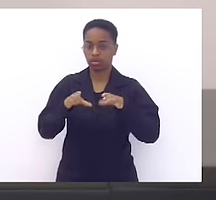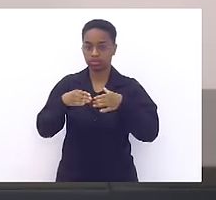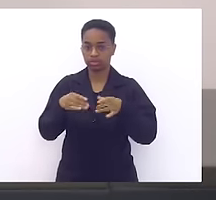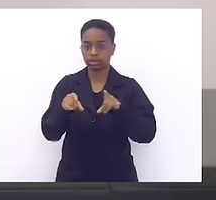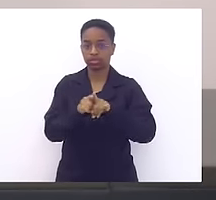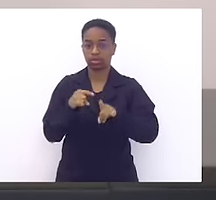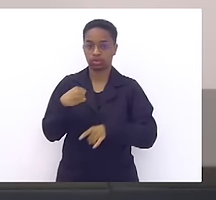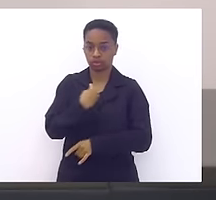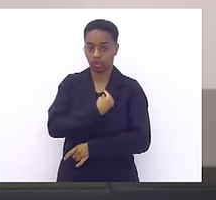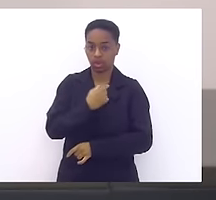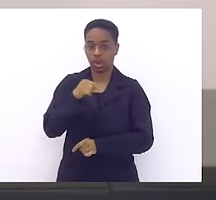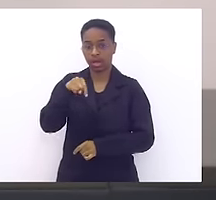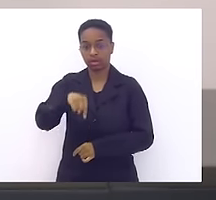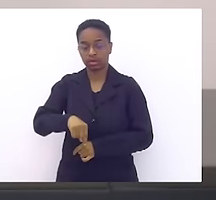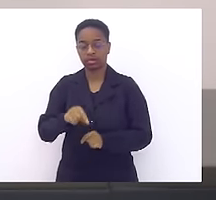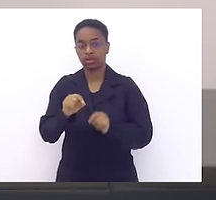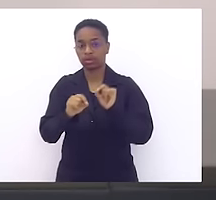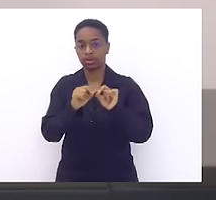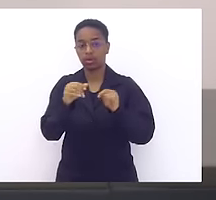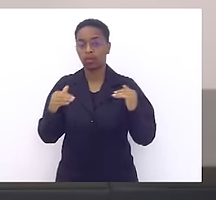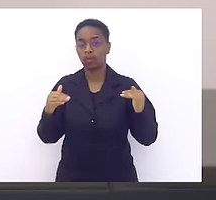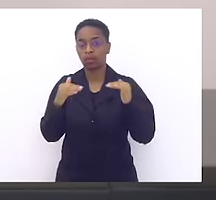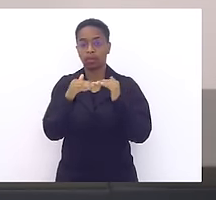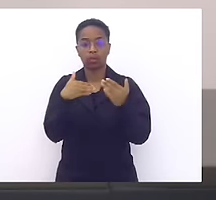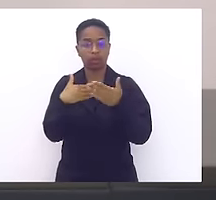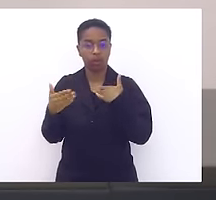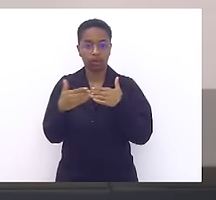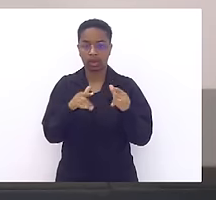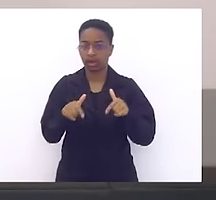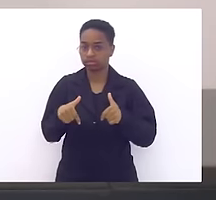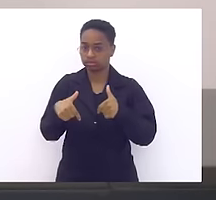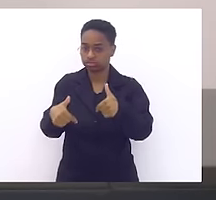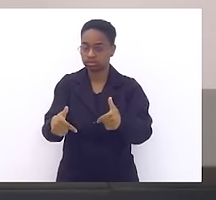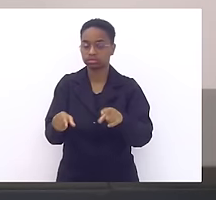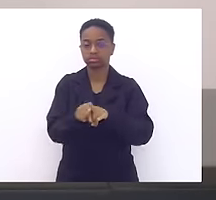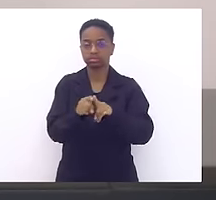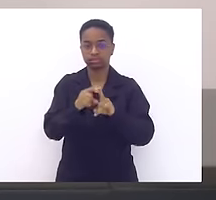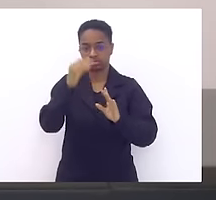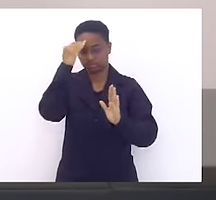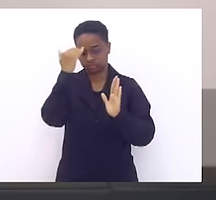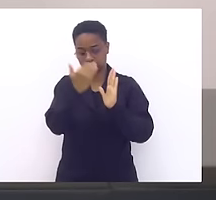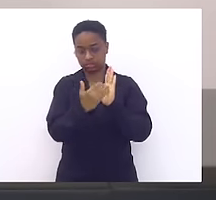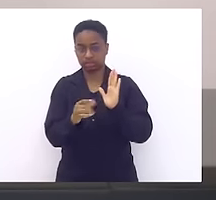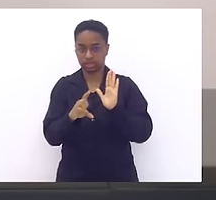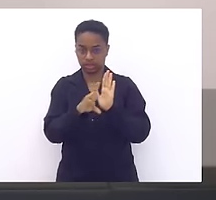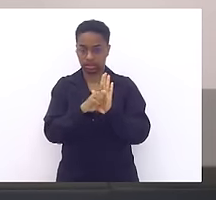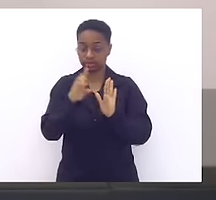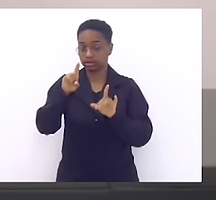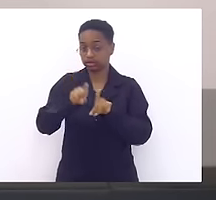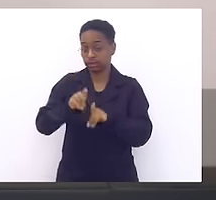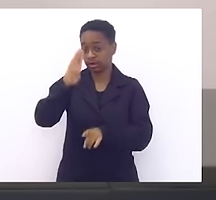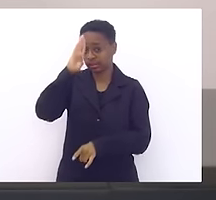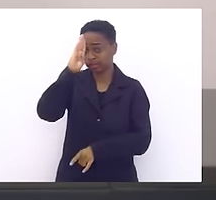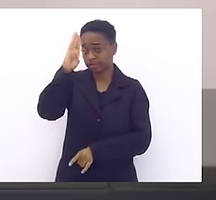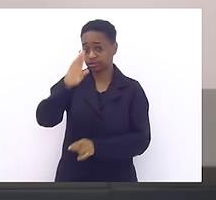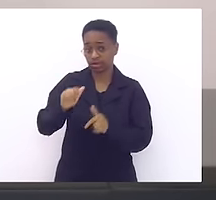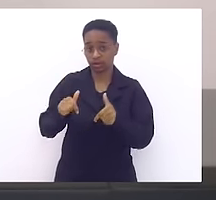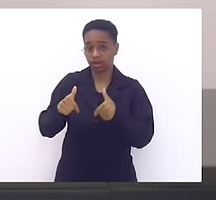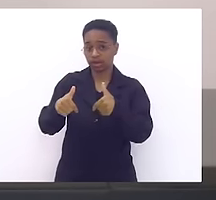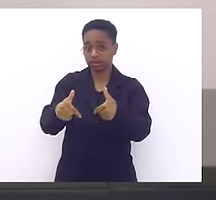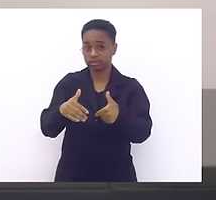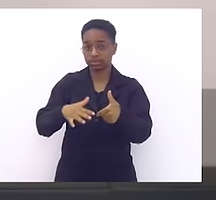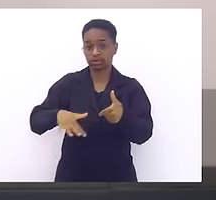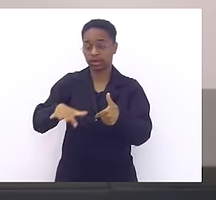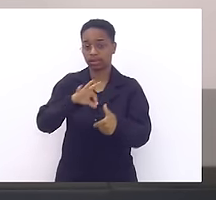nós somos favoráveis a qualquer qualquer operação a aplicação da Lei sobretudo que diz respeito às operações de